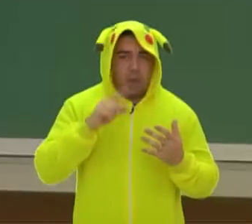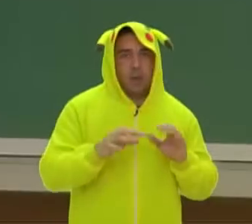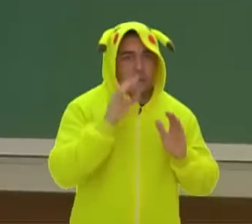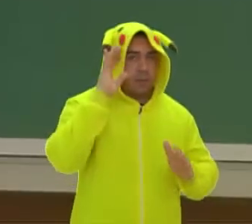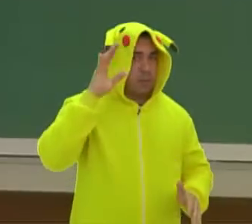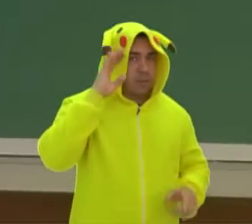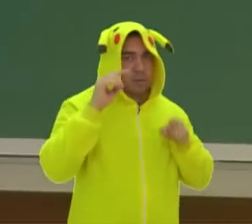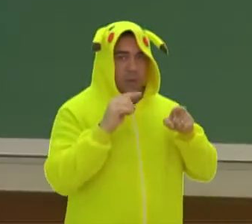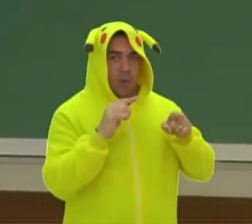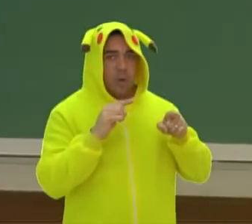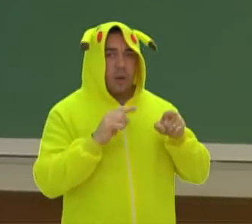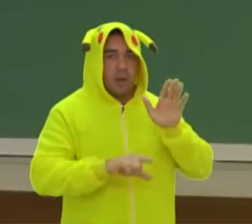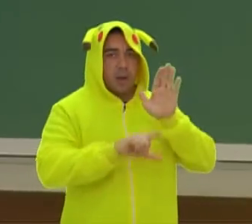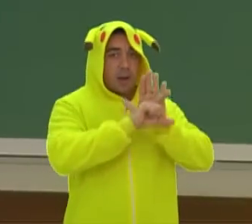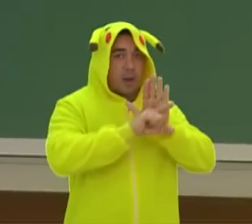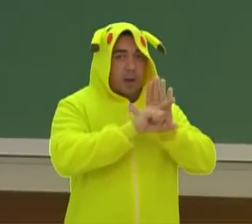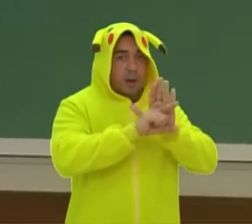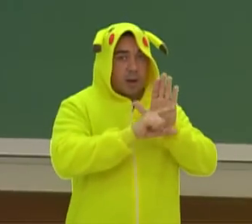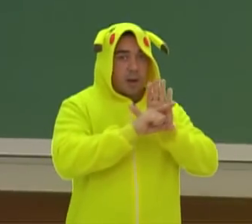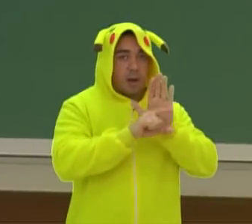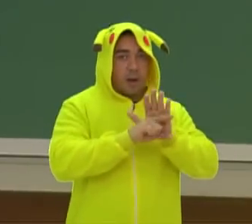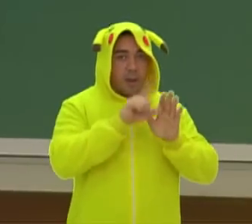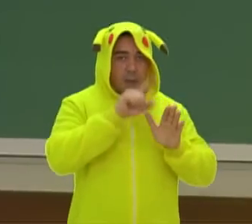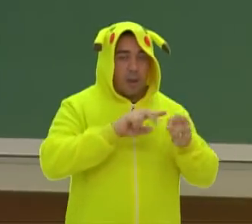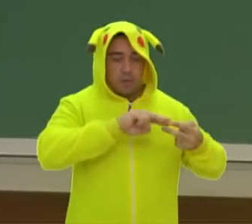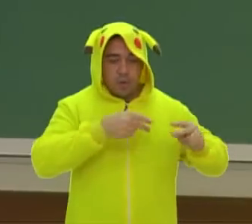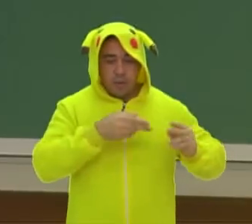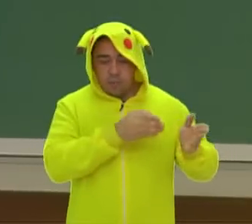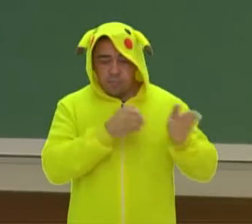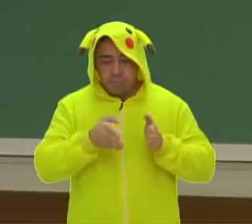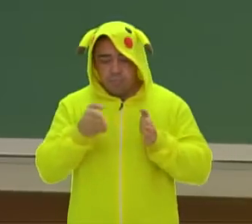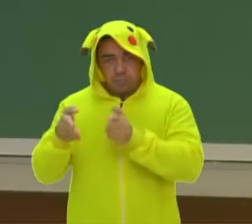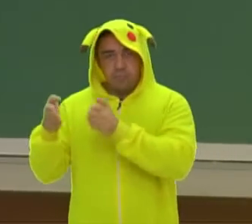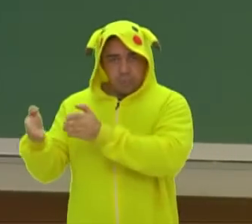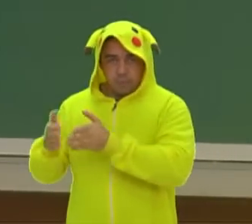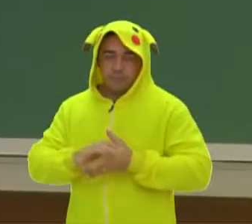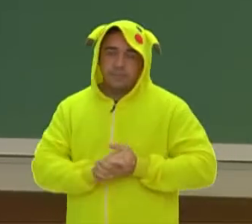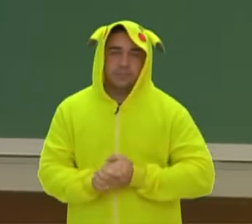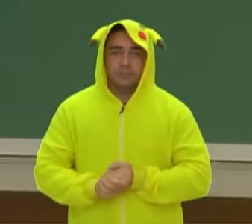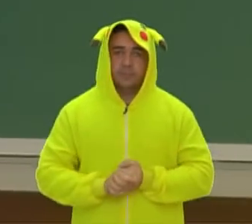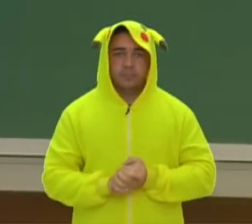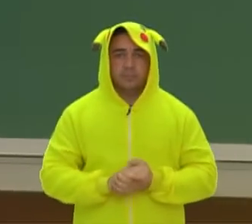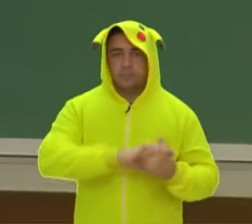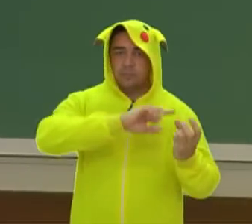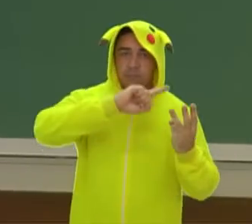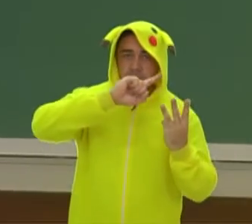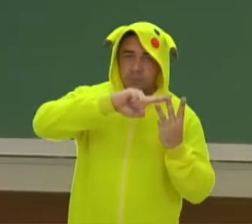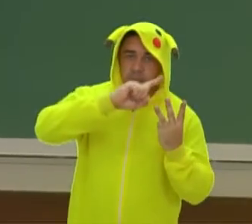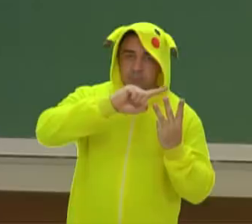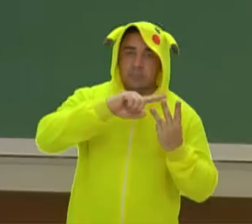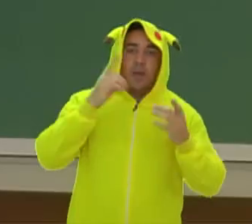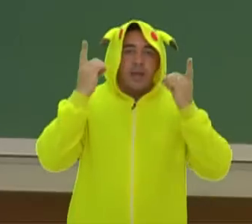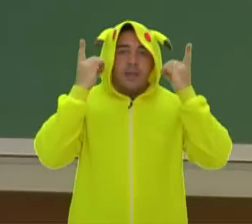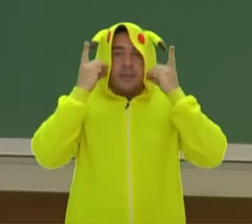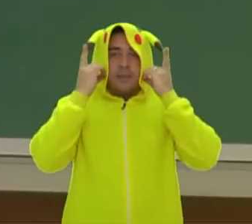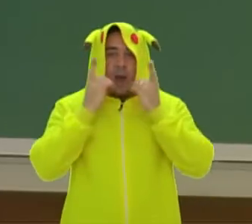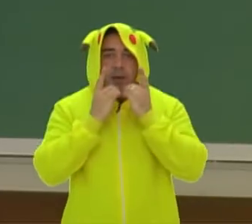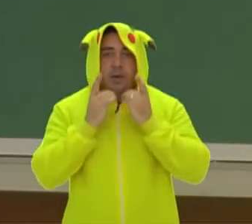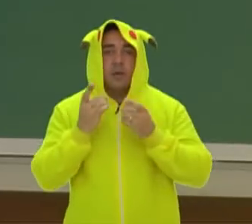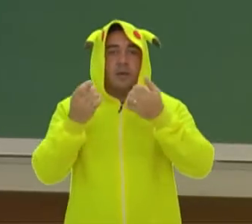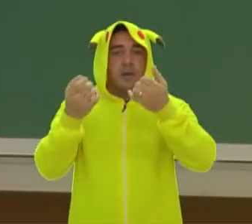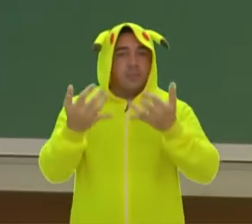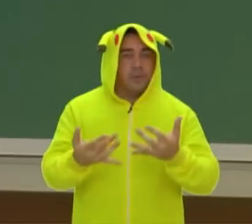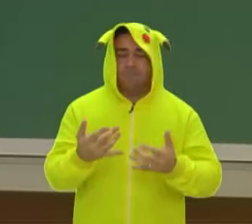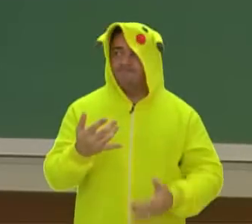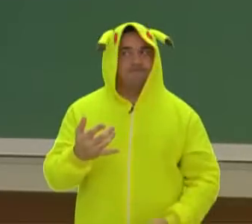teoria segundo a lei da herança dos caracteres adquiridos, certo? Aí veio Darwin e discordou um pouco